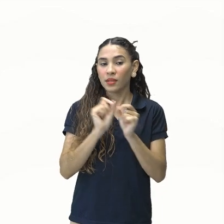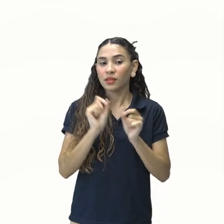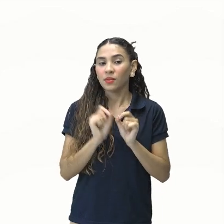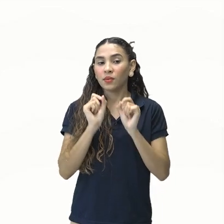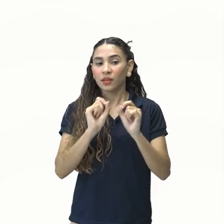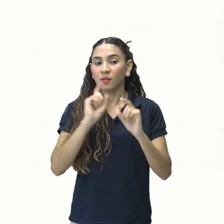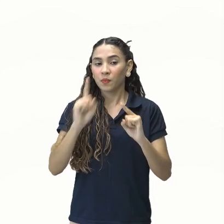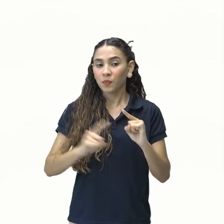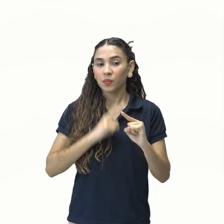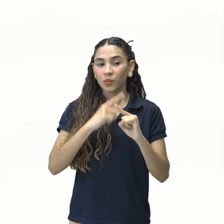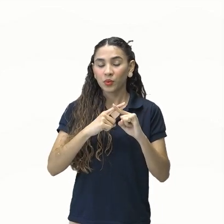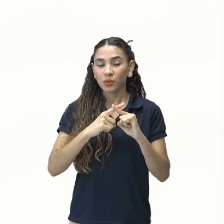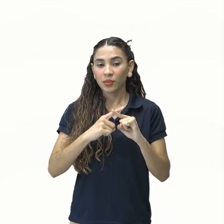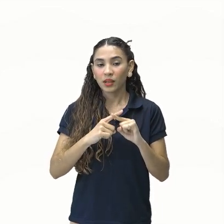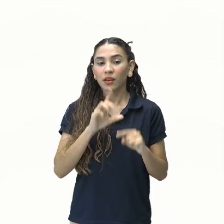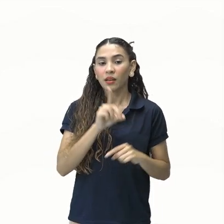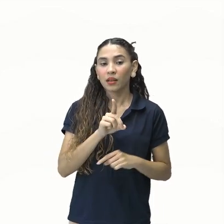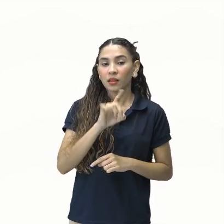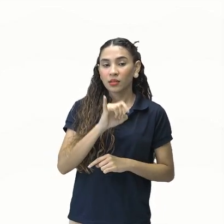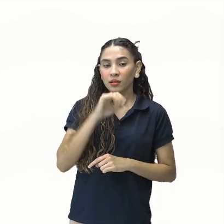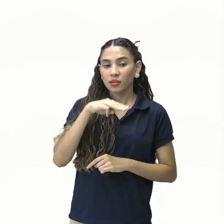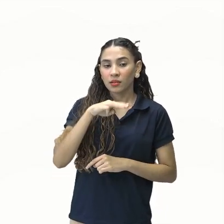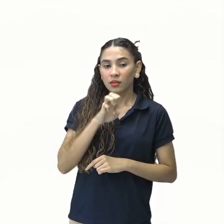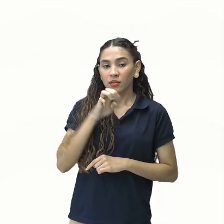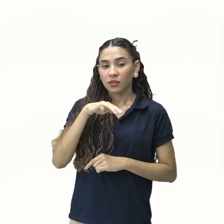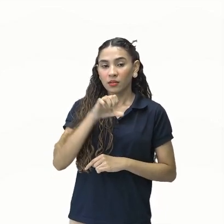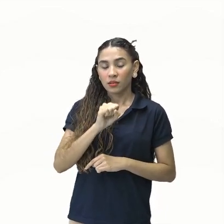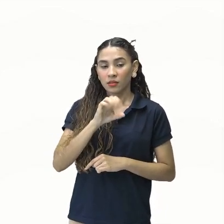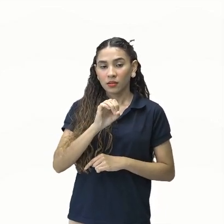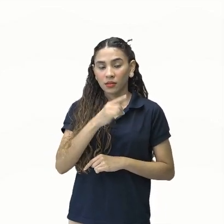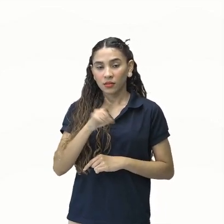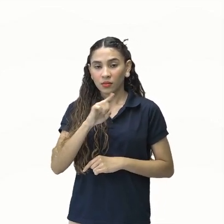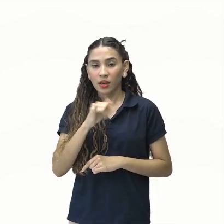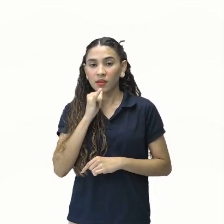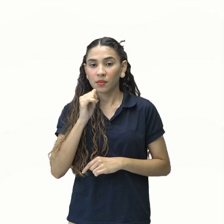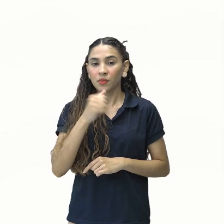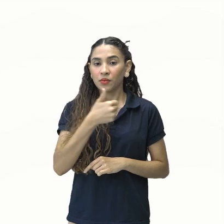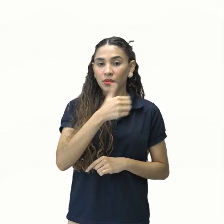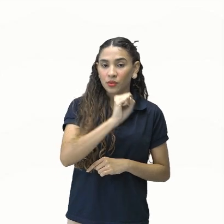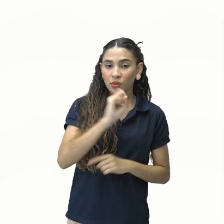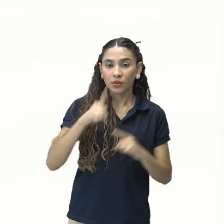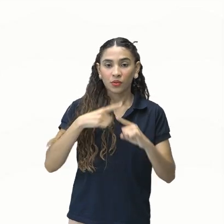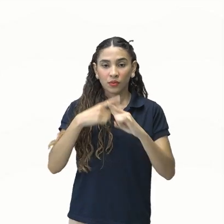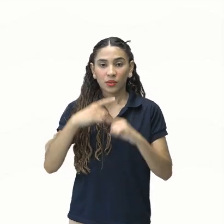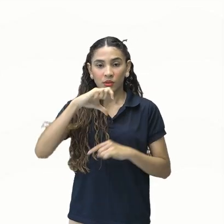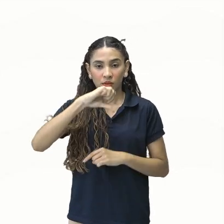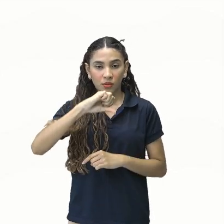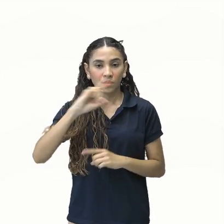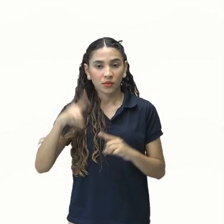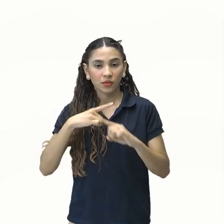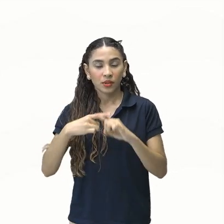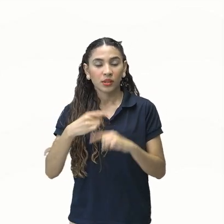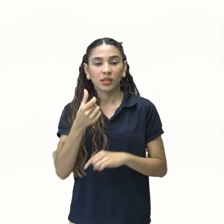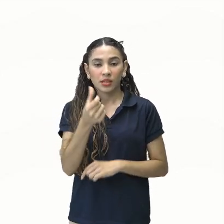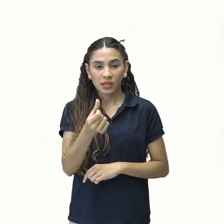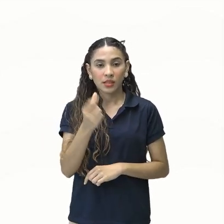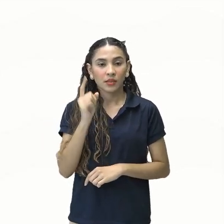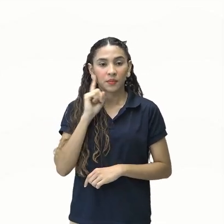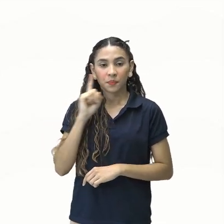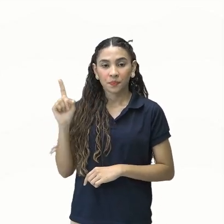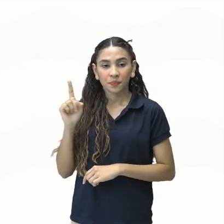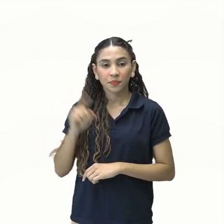multiplicar as minhas dimensões. Então, eu vou multiplicar 18 vezes 9 vezes